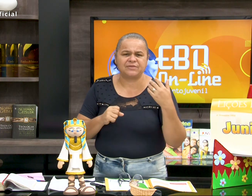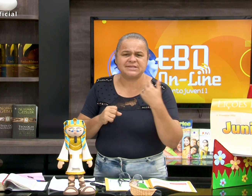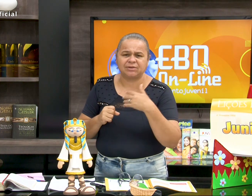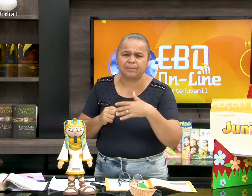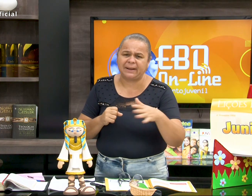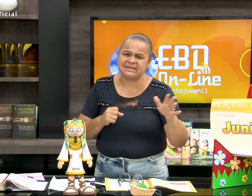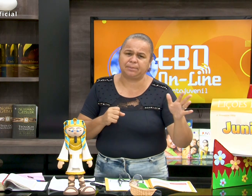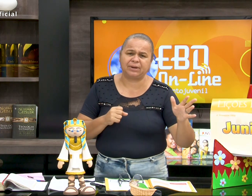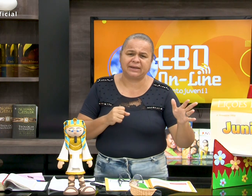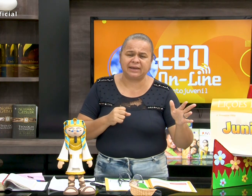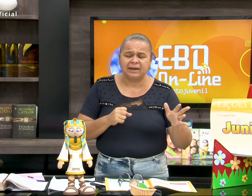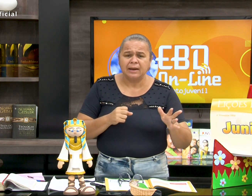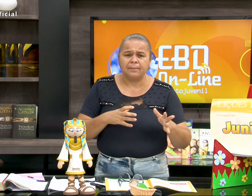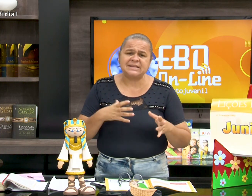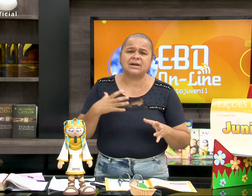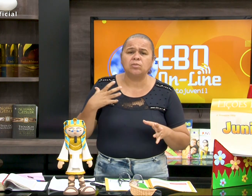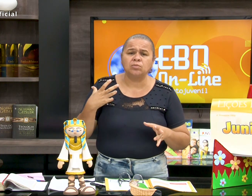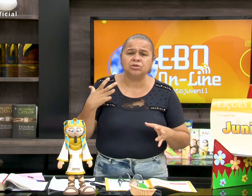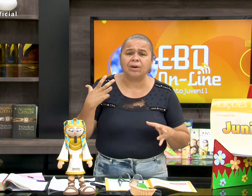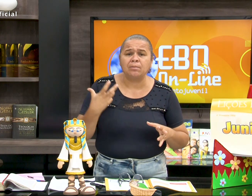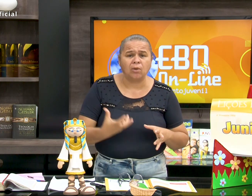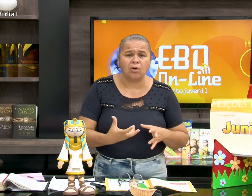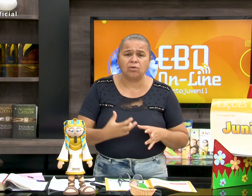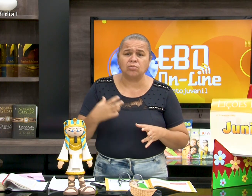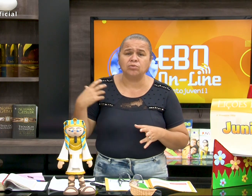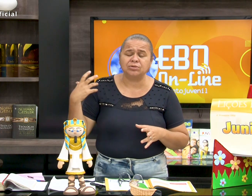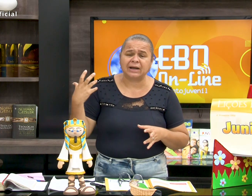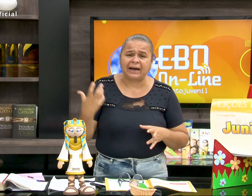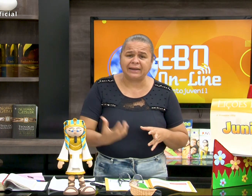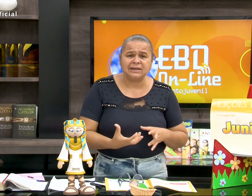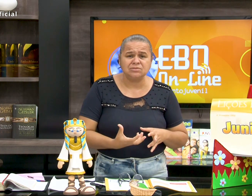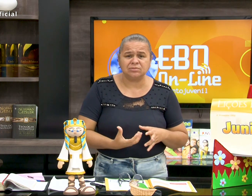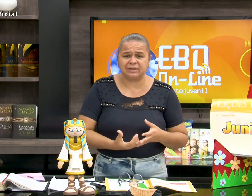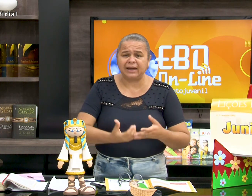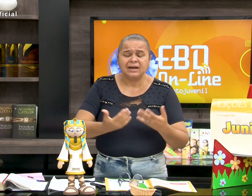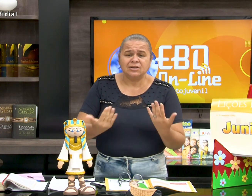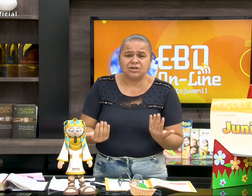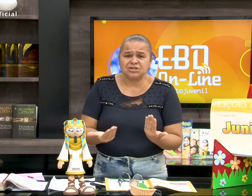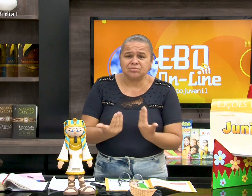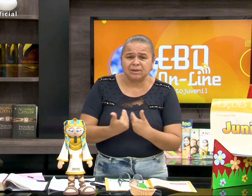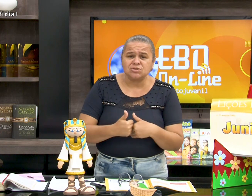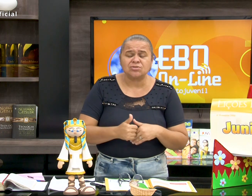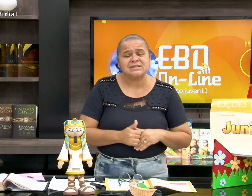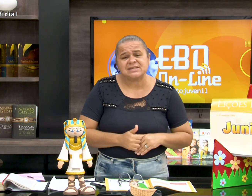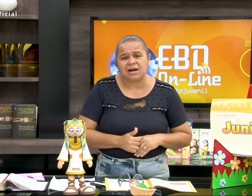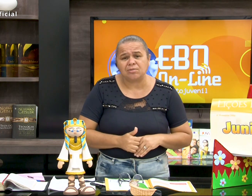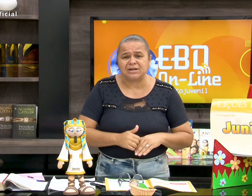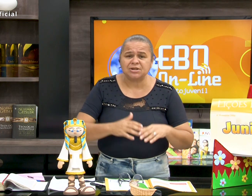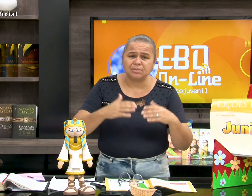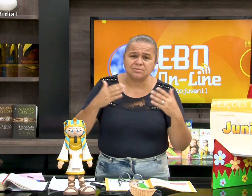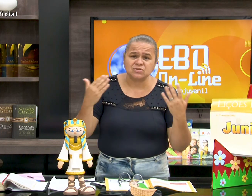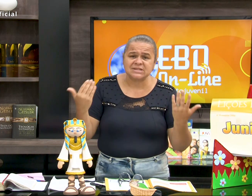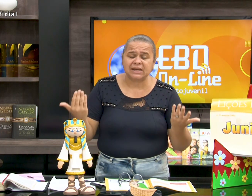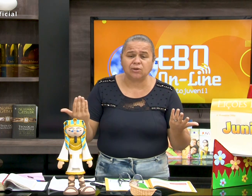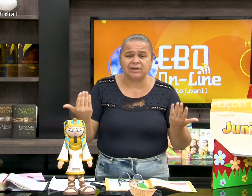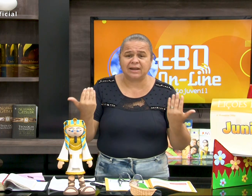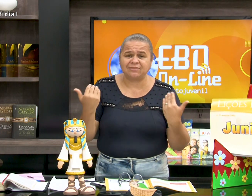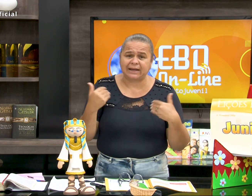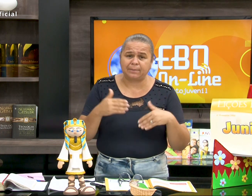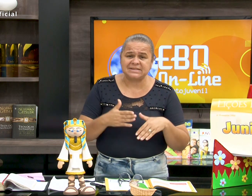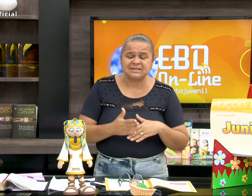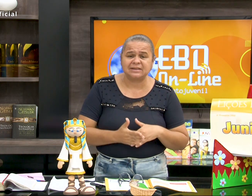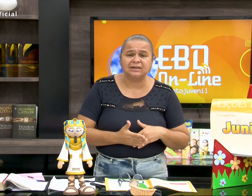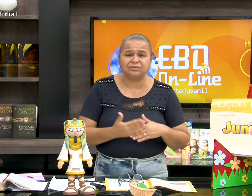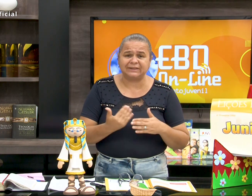Cada professor que passa por aqui, passa com muito amor, com muito carinho, né? Nós não temos condição, mas chamamos o Senhor e Ele